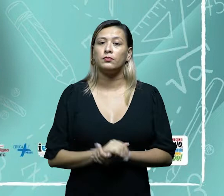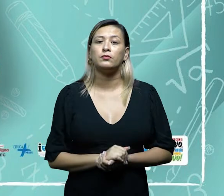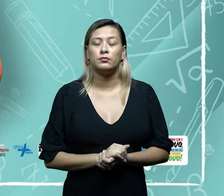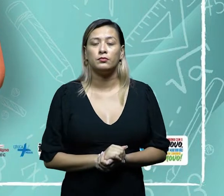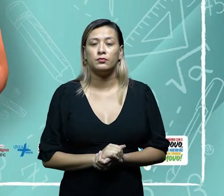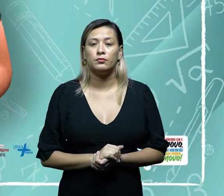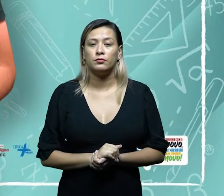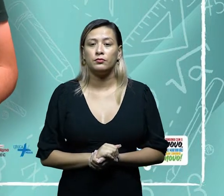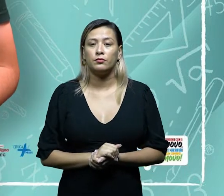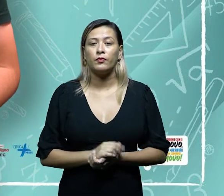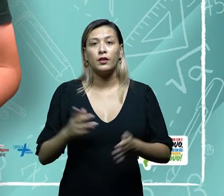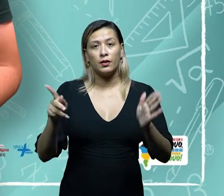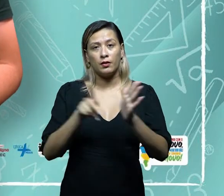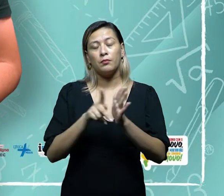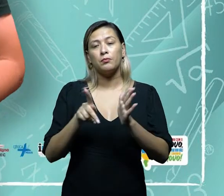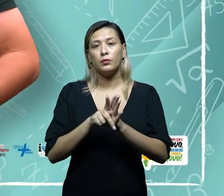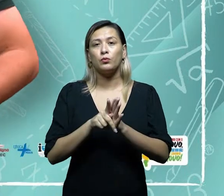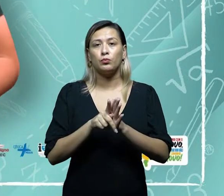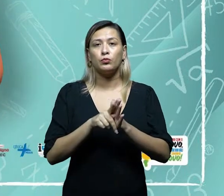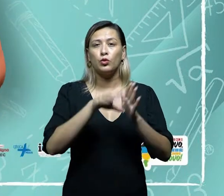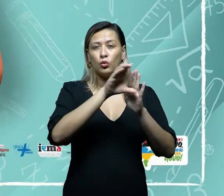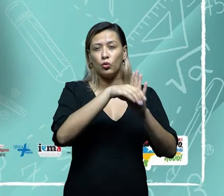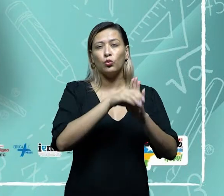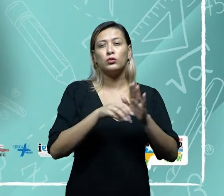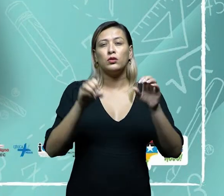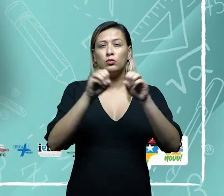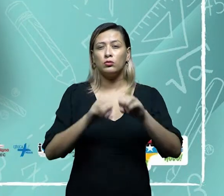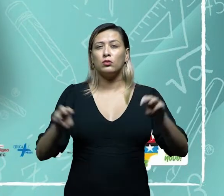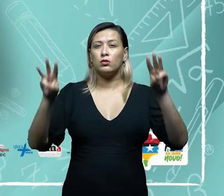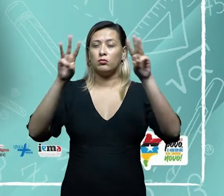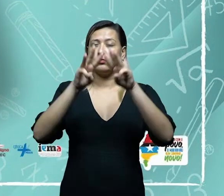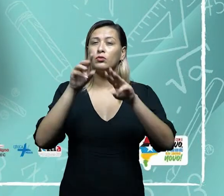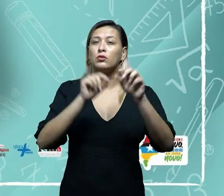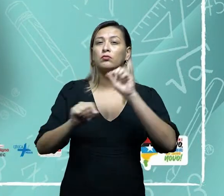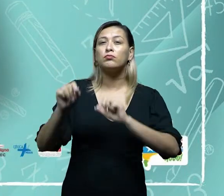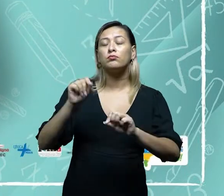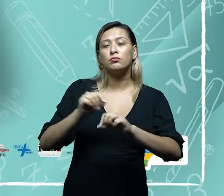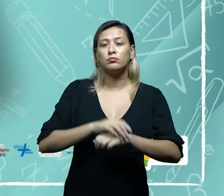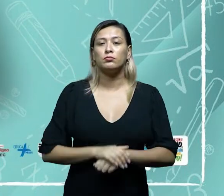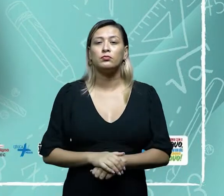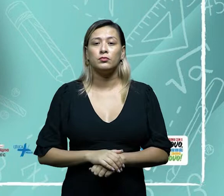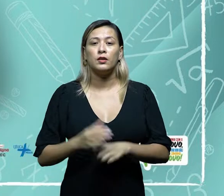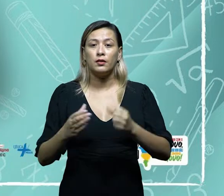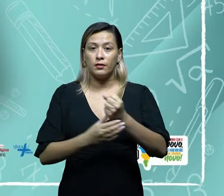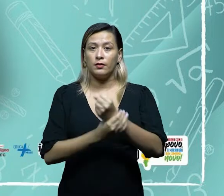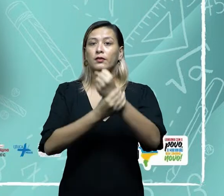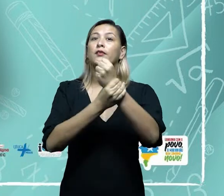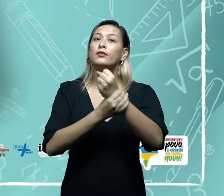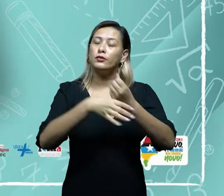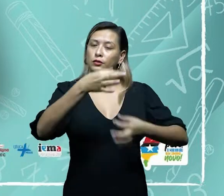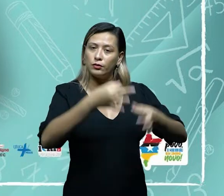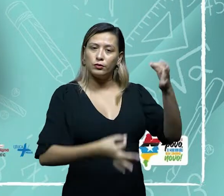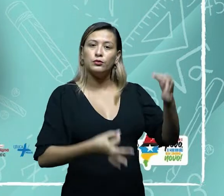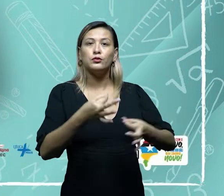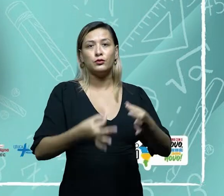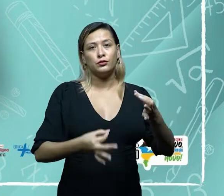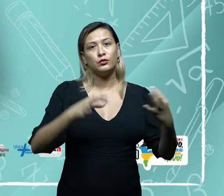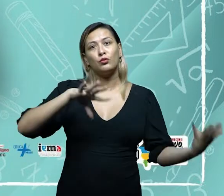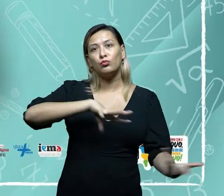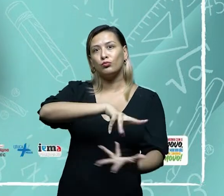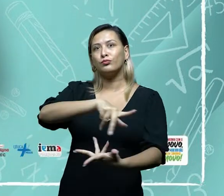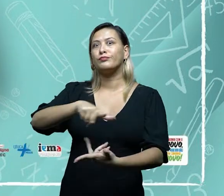lá o conceito dado pela ONU. Então, o conceito os direitos humanos são garantias jurídicas